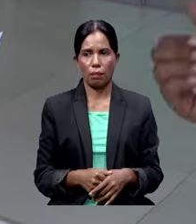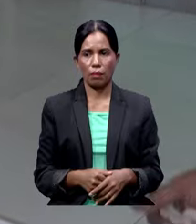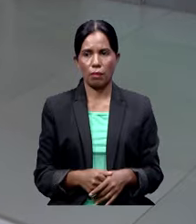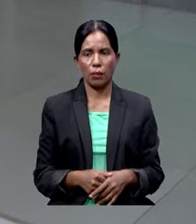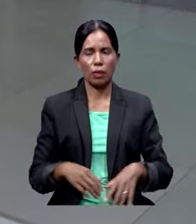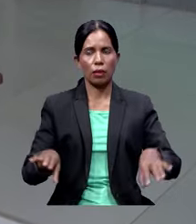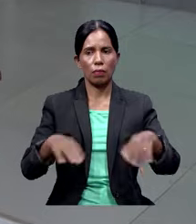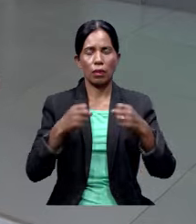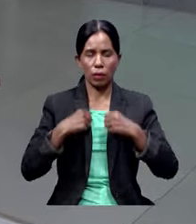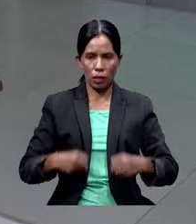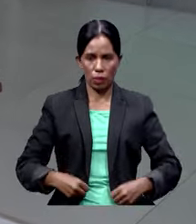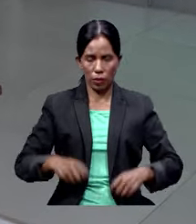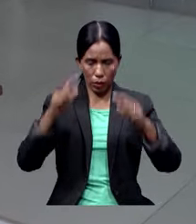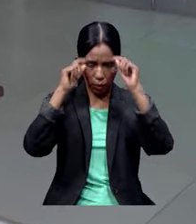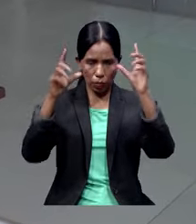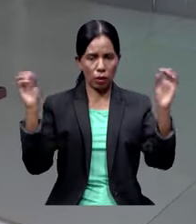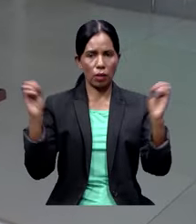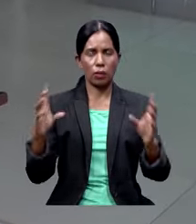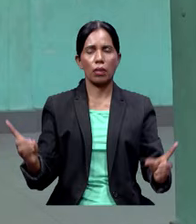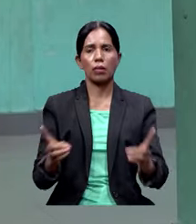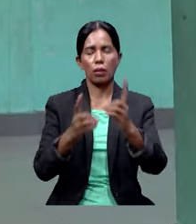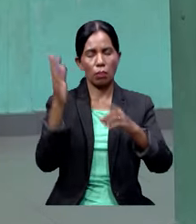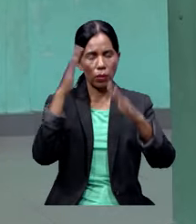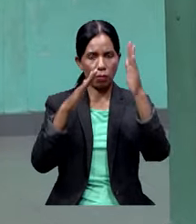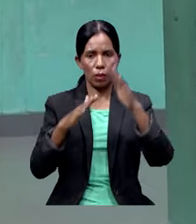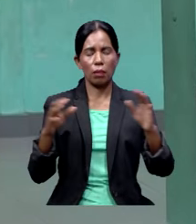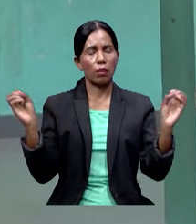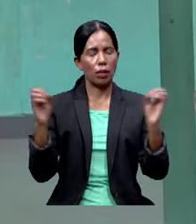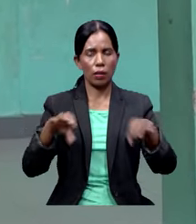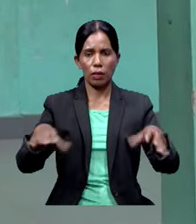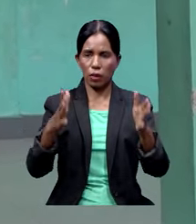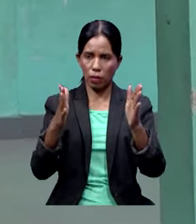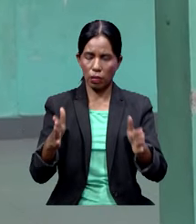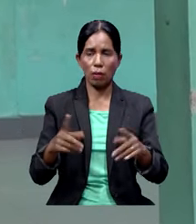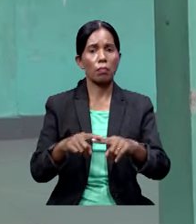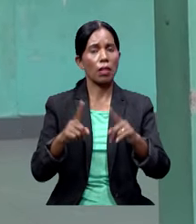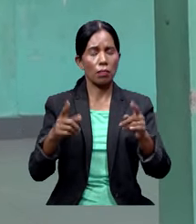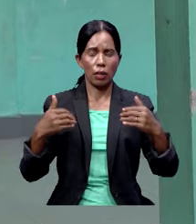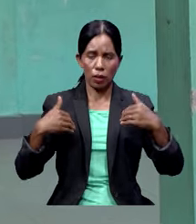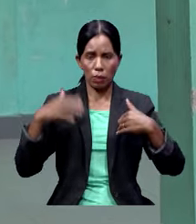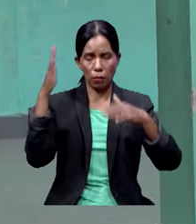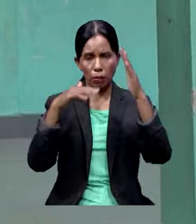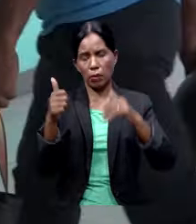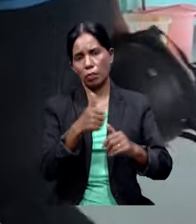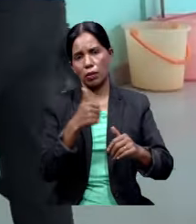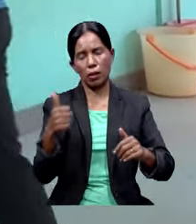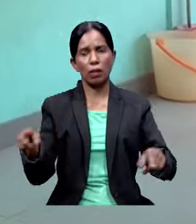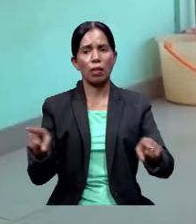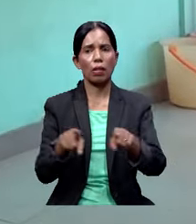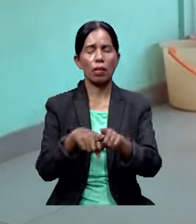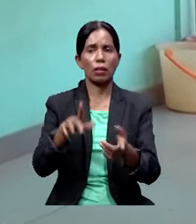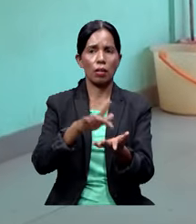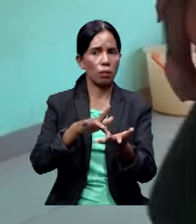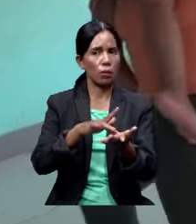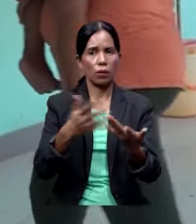Serviço Saúde de Timor-Leste, Laos Asorude, problema menos recurso humano, mas bem, iamos problema selok maka estoka e moro